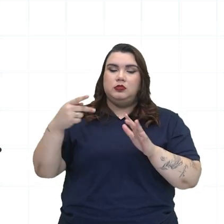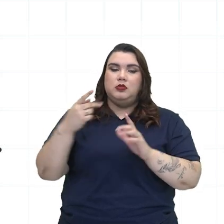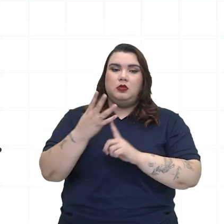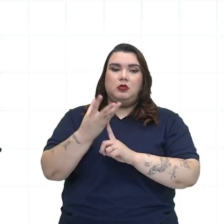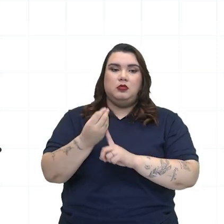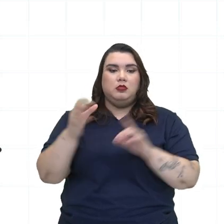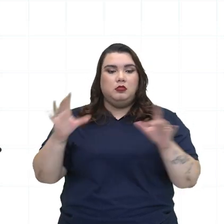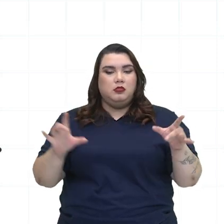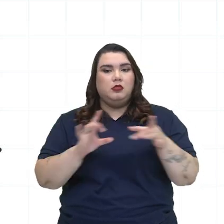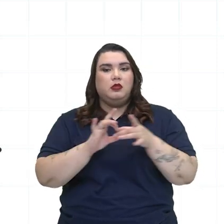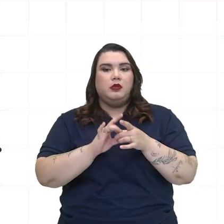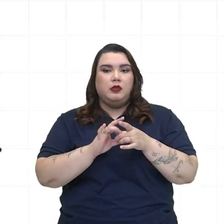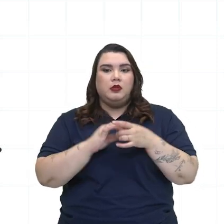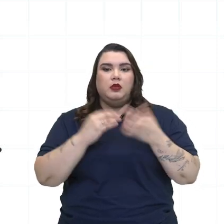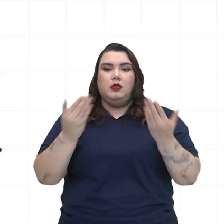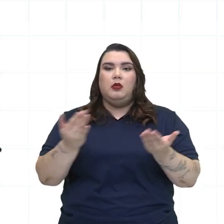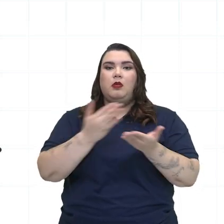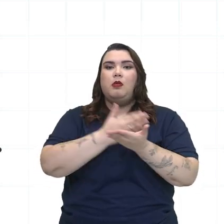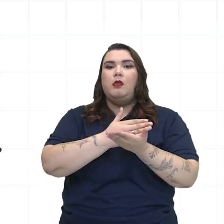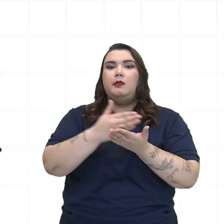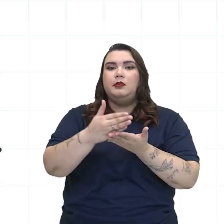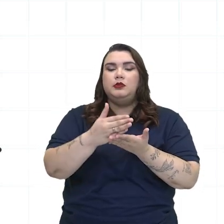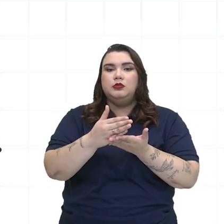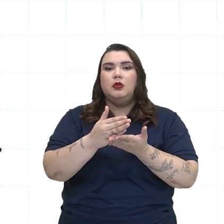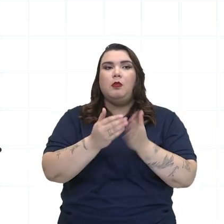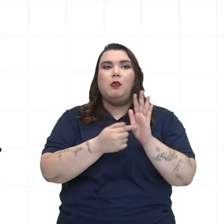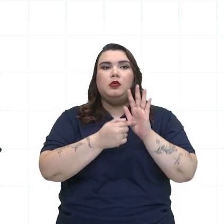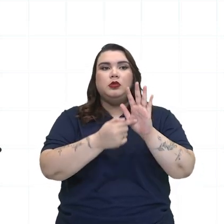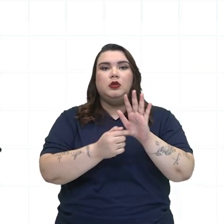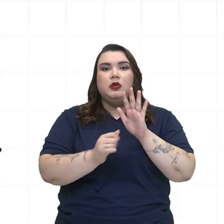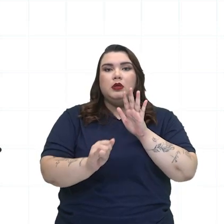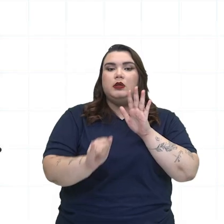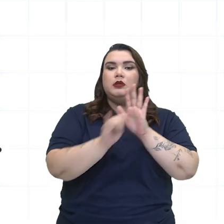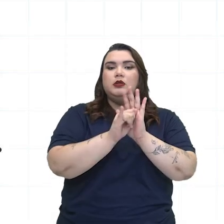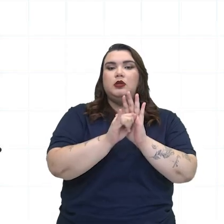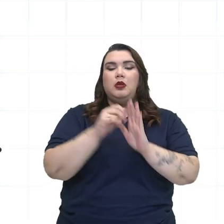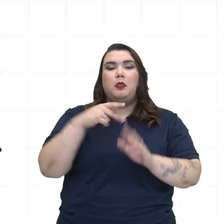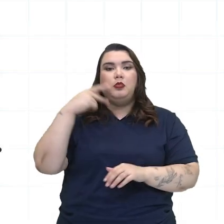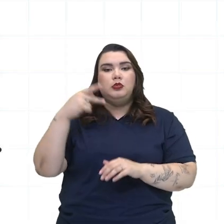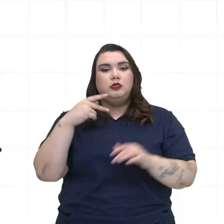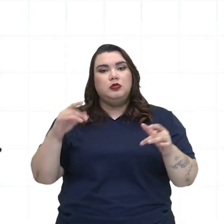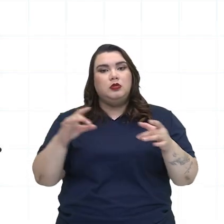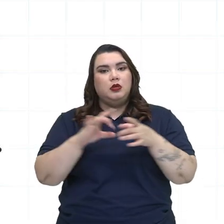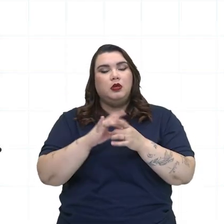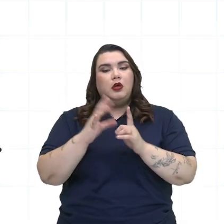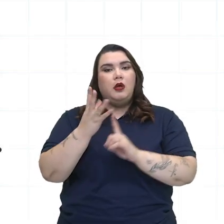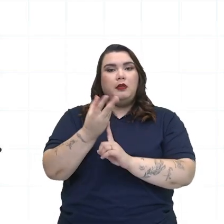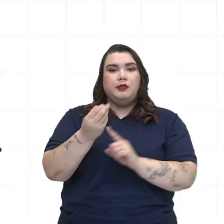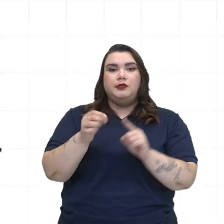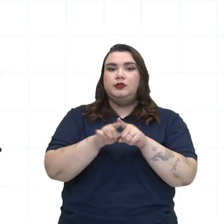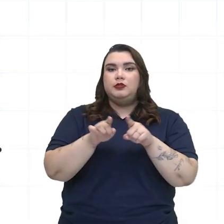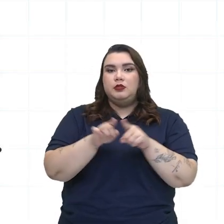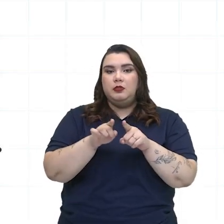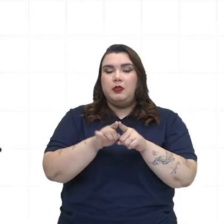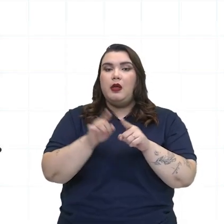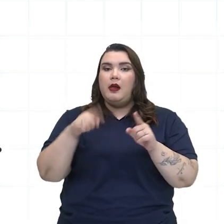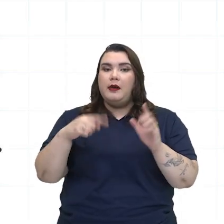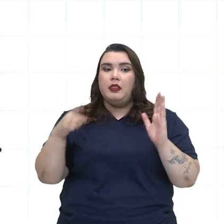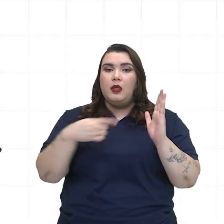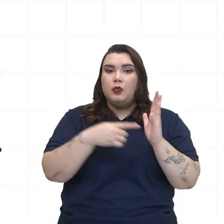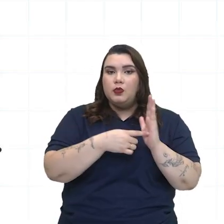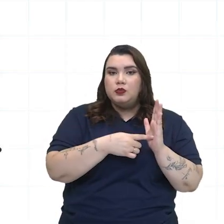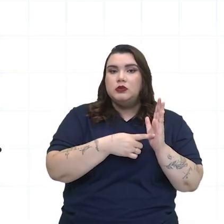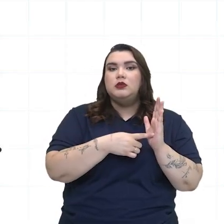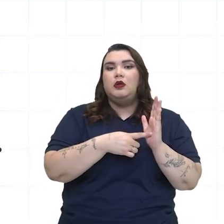ele trouxe isso para a sua produção artística. Então, ele começou a trazer uma identidade de politização para essas obras também,